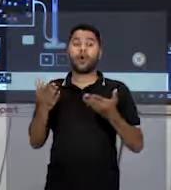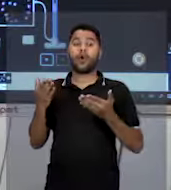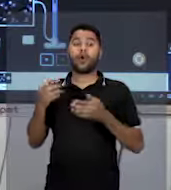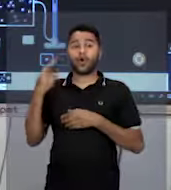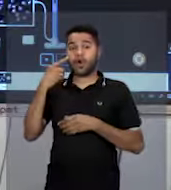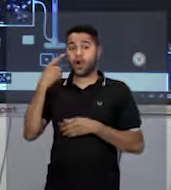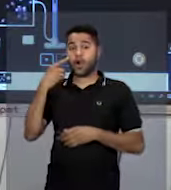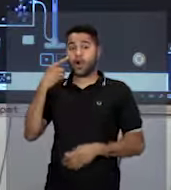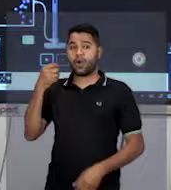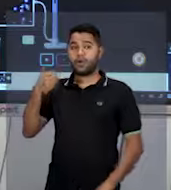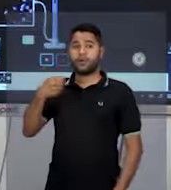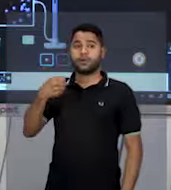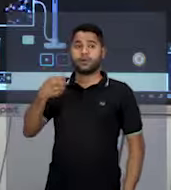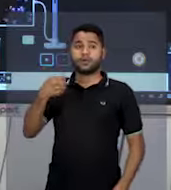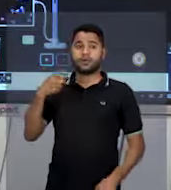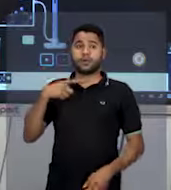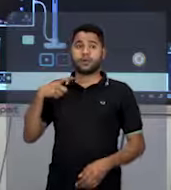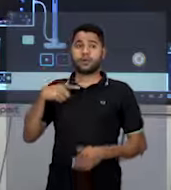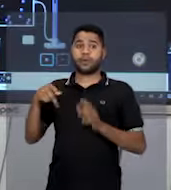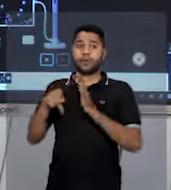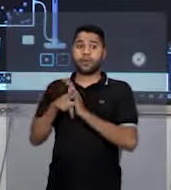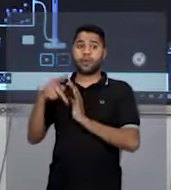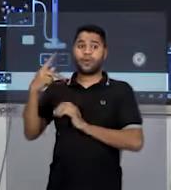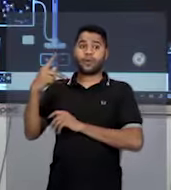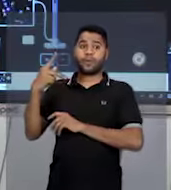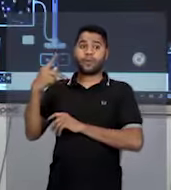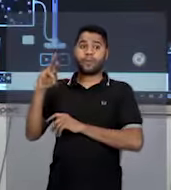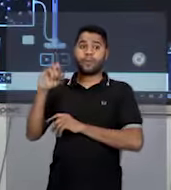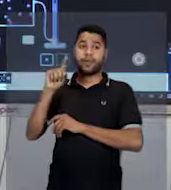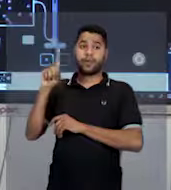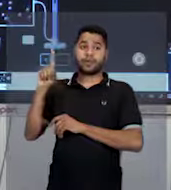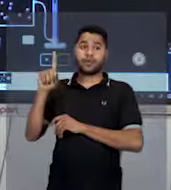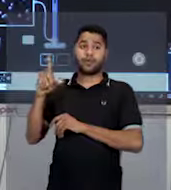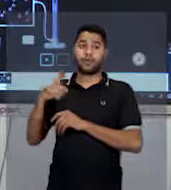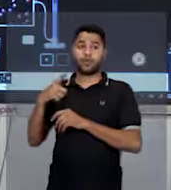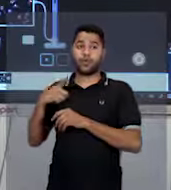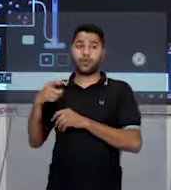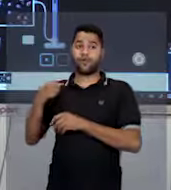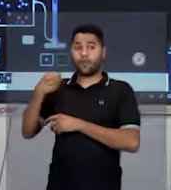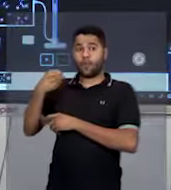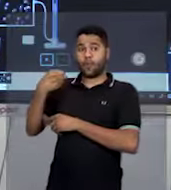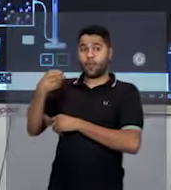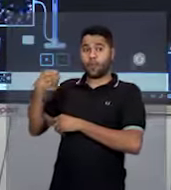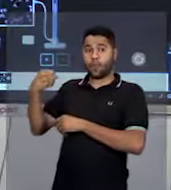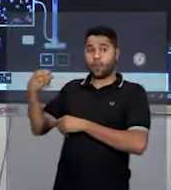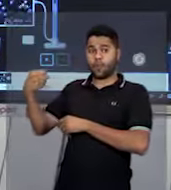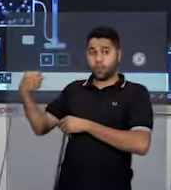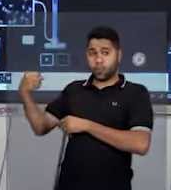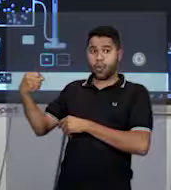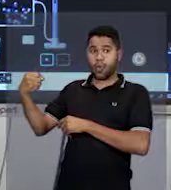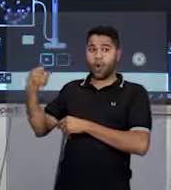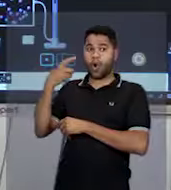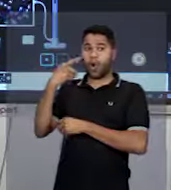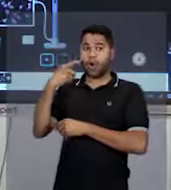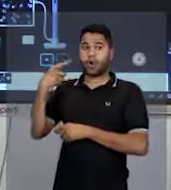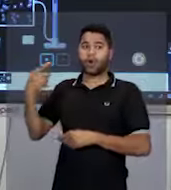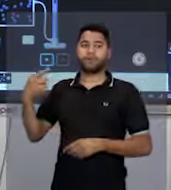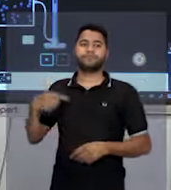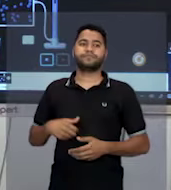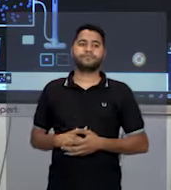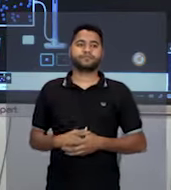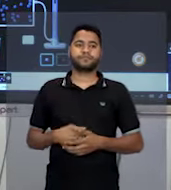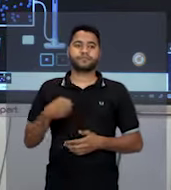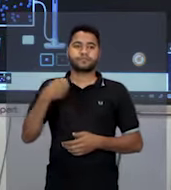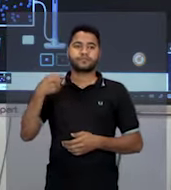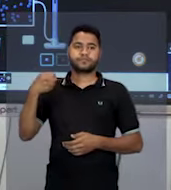Prestem atenção no medidor de pressão na medida em que eu altero o volume. Quando